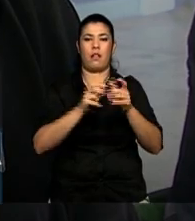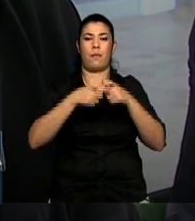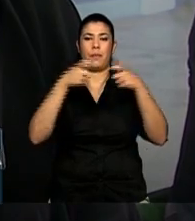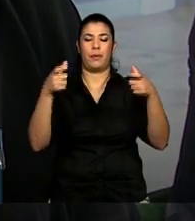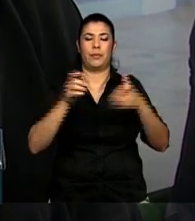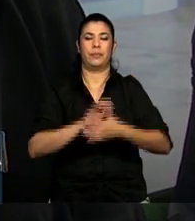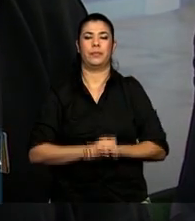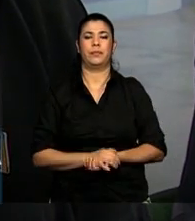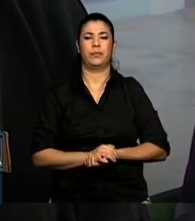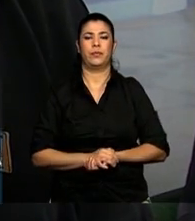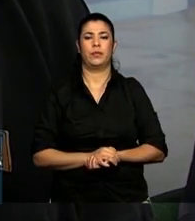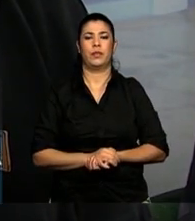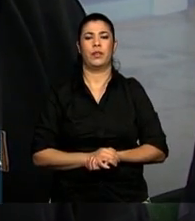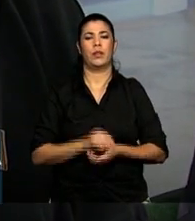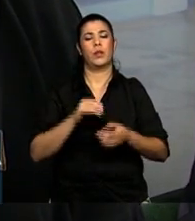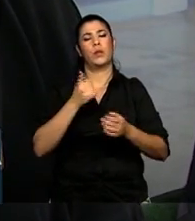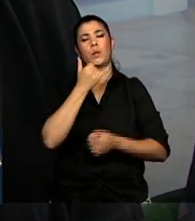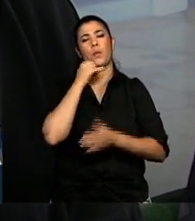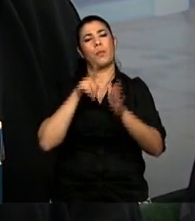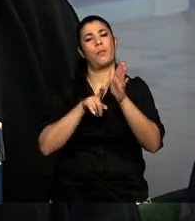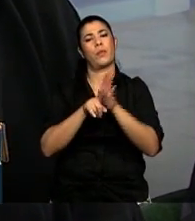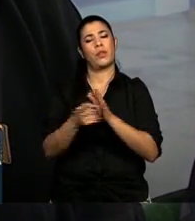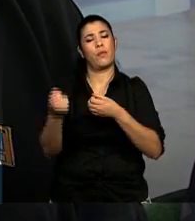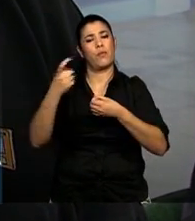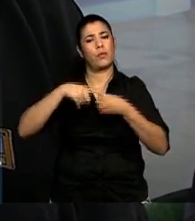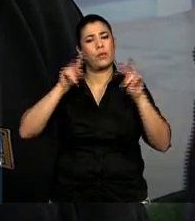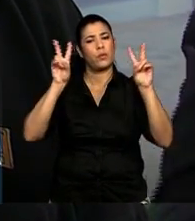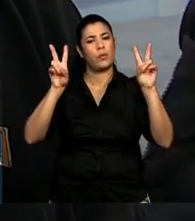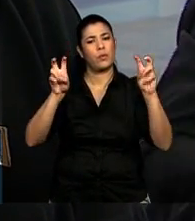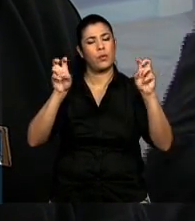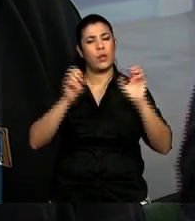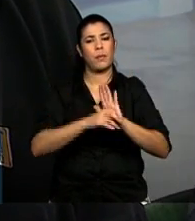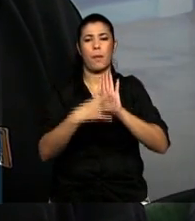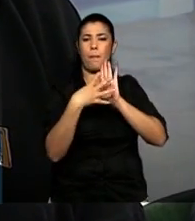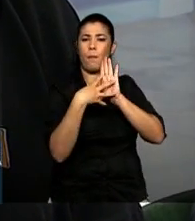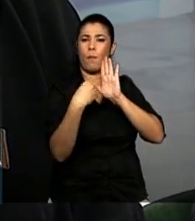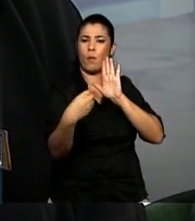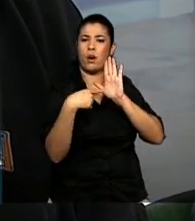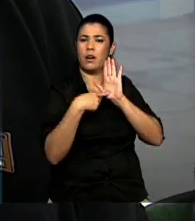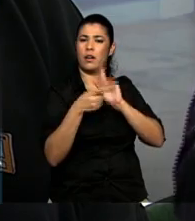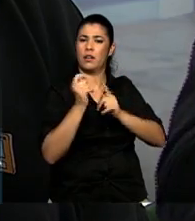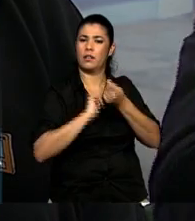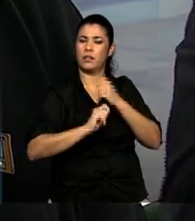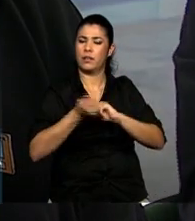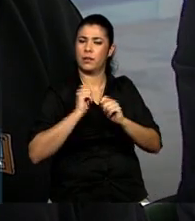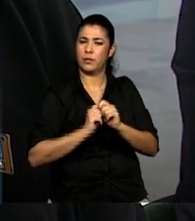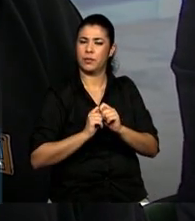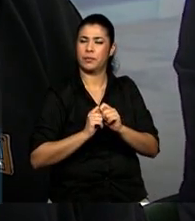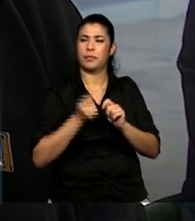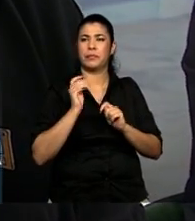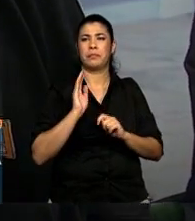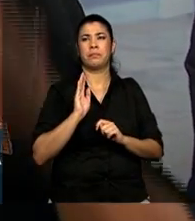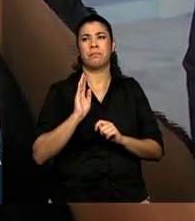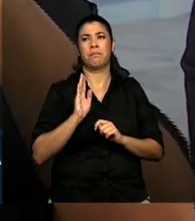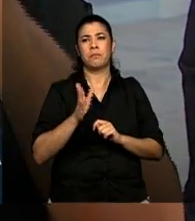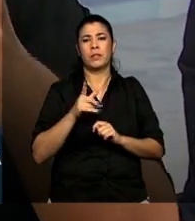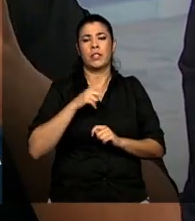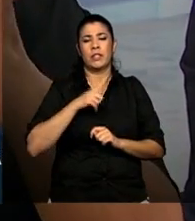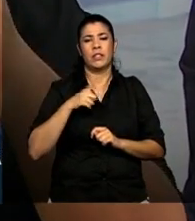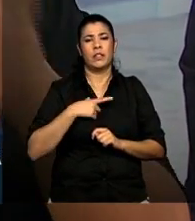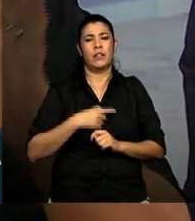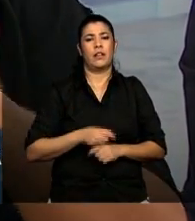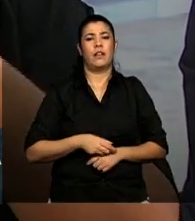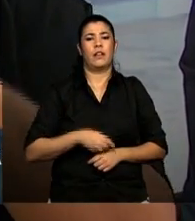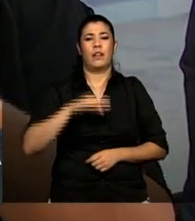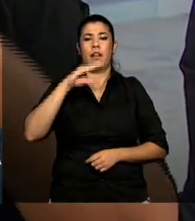do do modelo econômico né porque até a campanha o que a gente tinha assim como eh eh linha